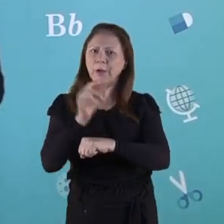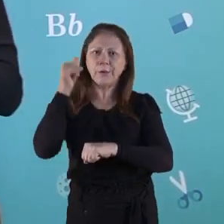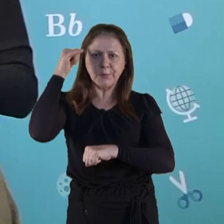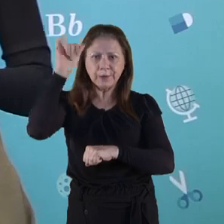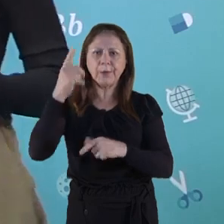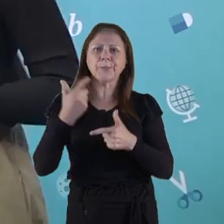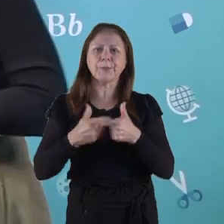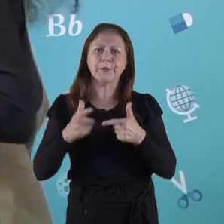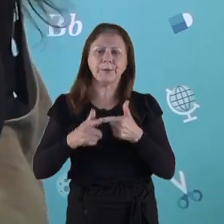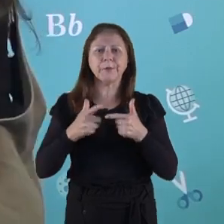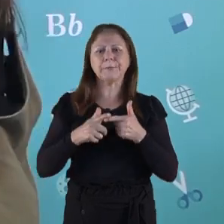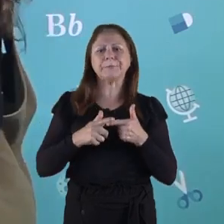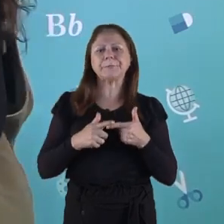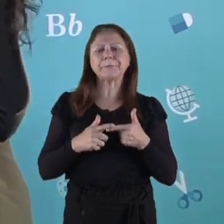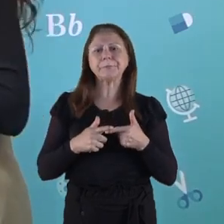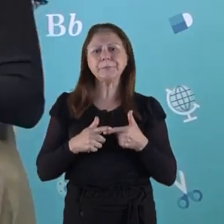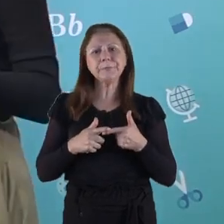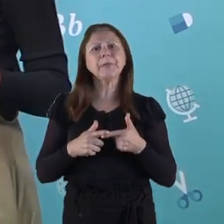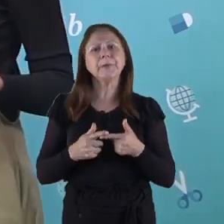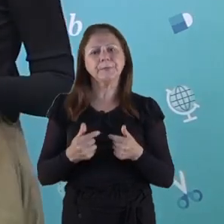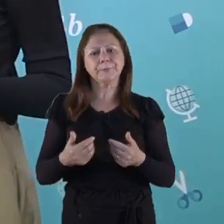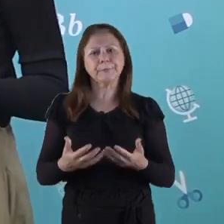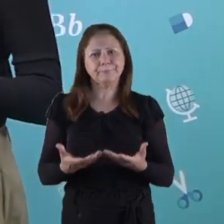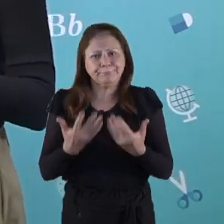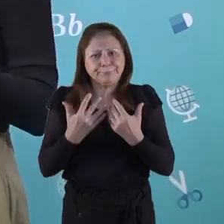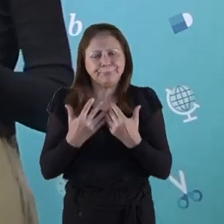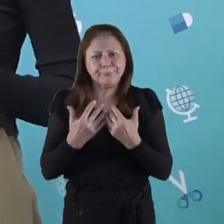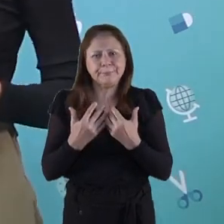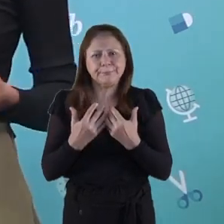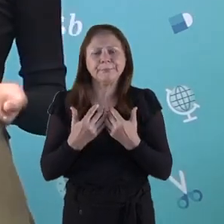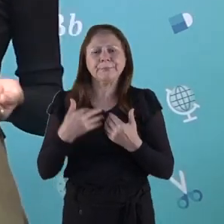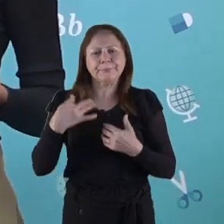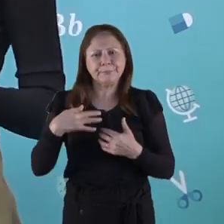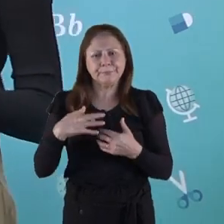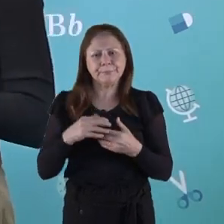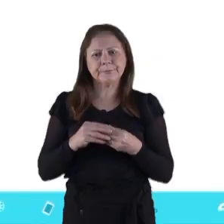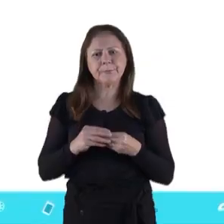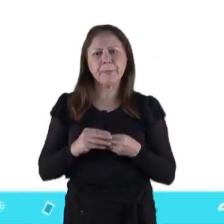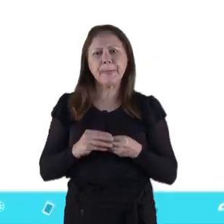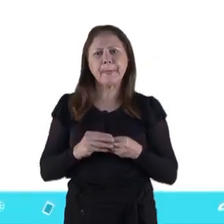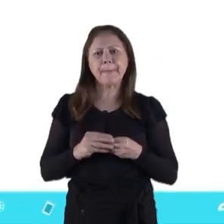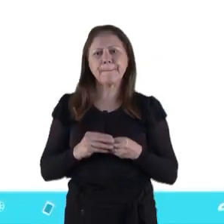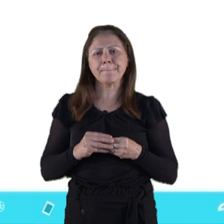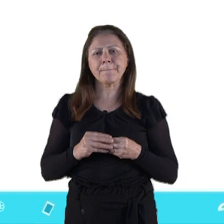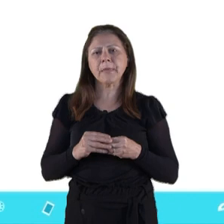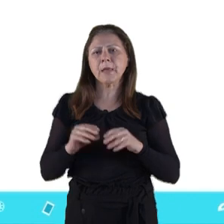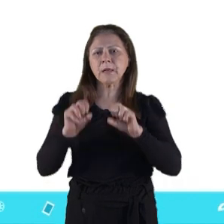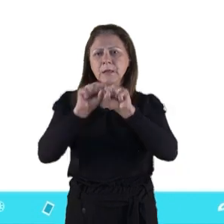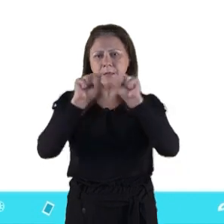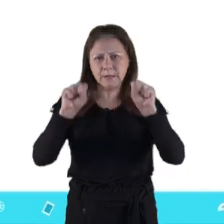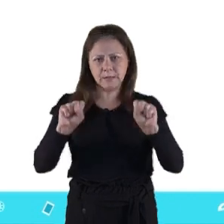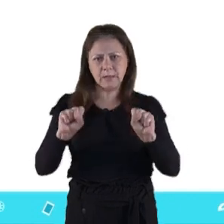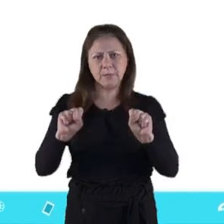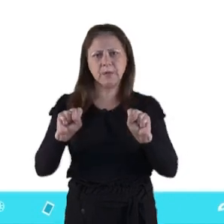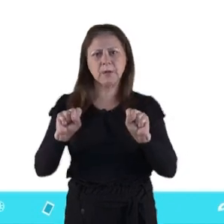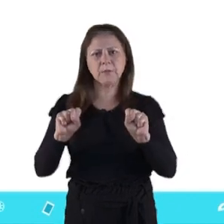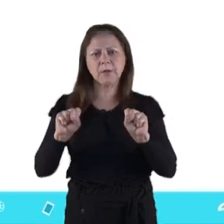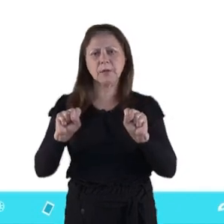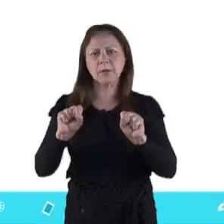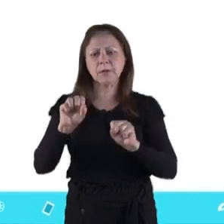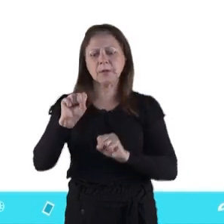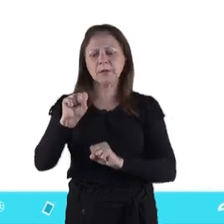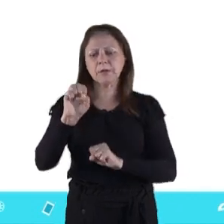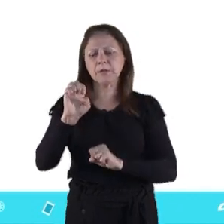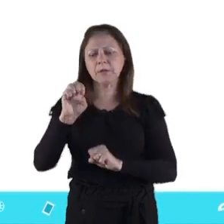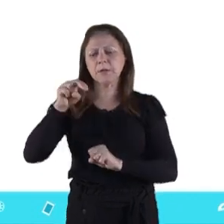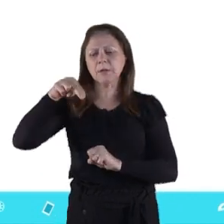são desagradáveis e que podem prejudicar a gente, né? Machucar a gente também. E o próximo sistema que a gente vai entender hoje